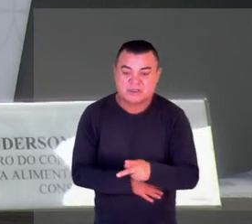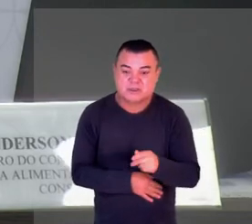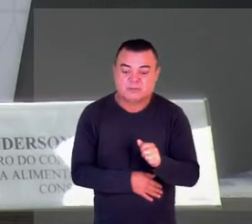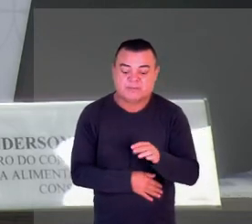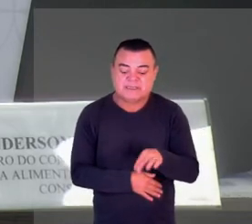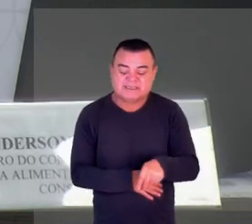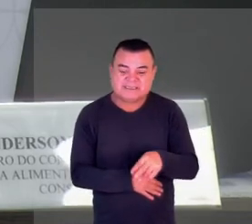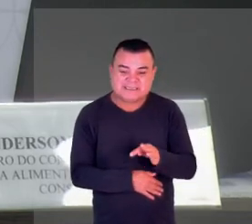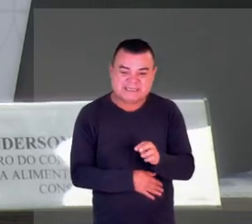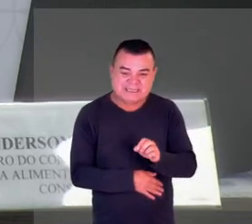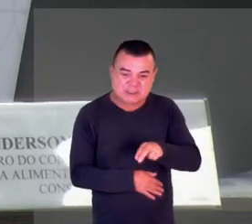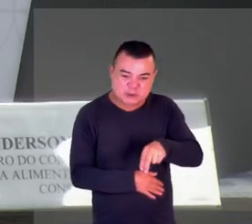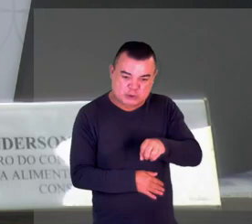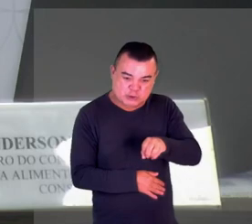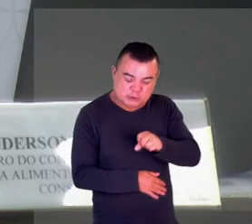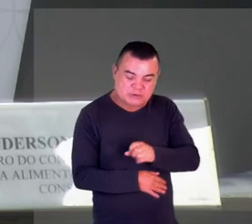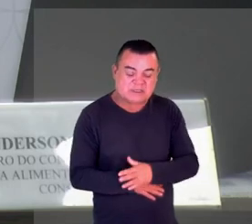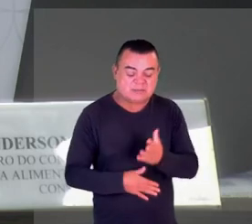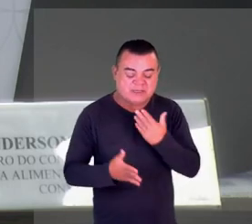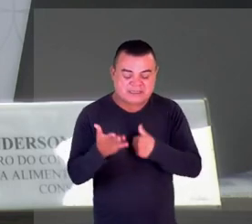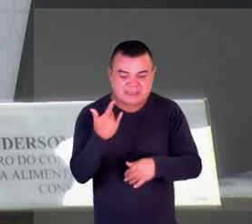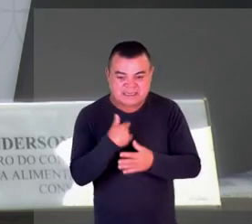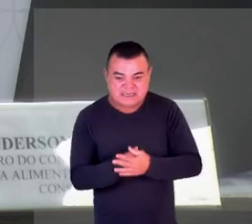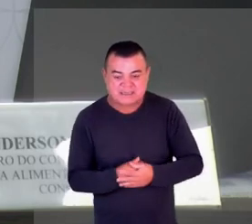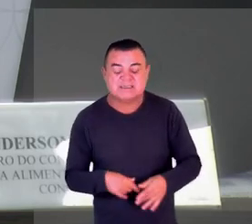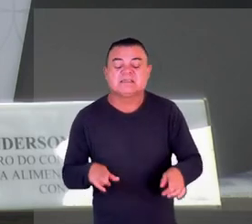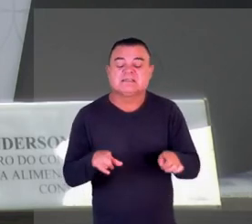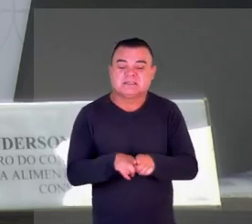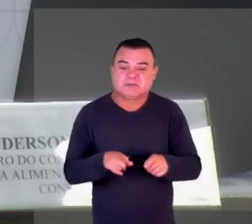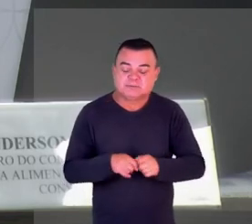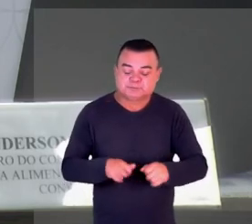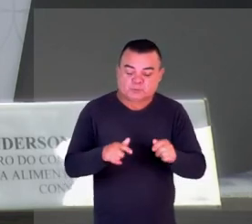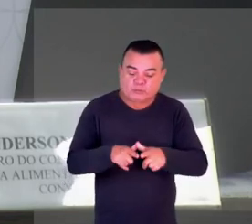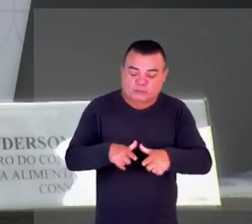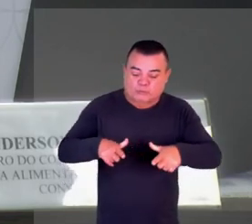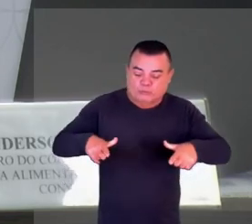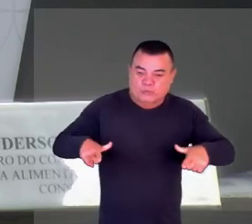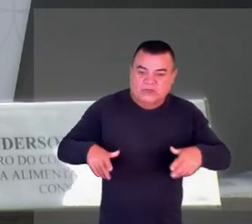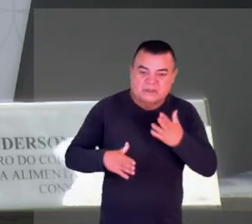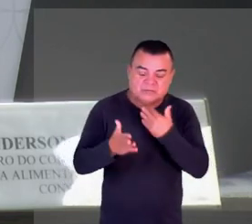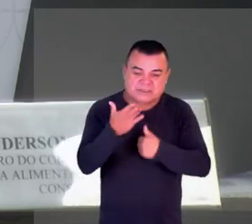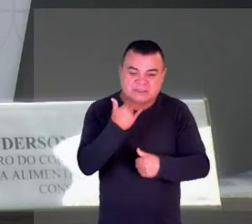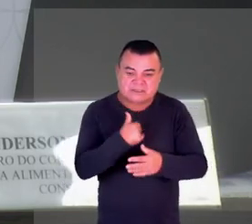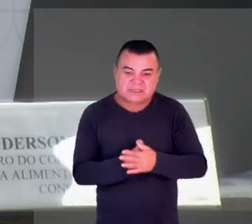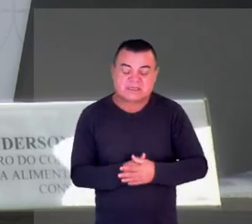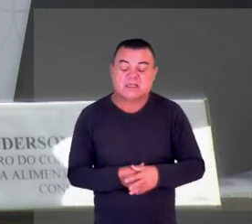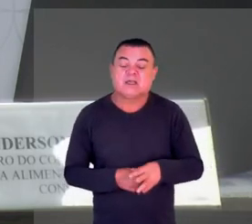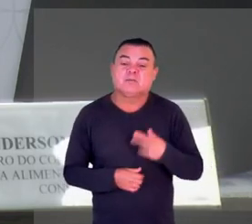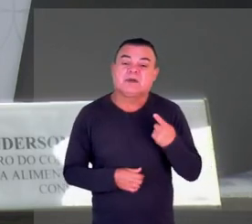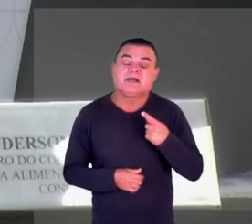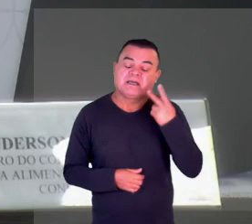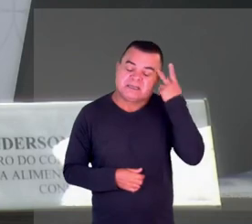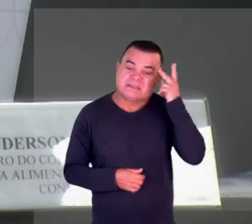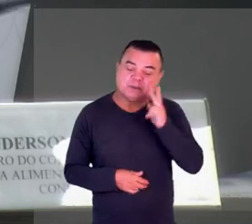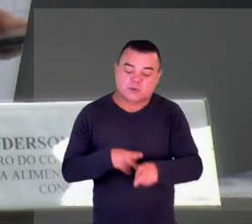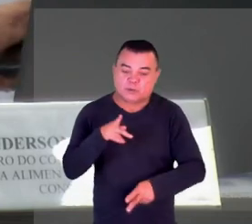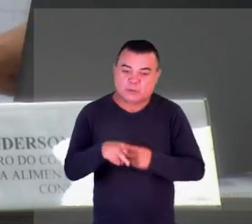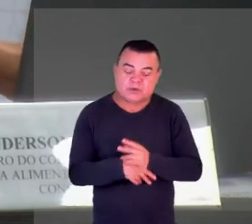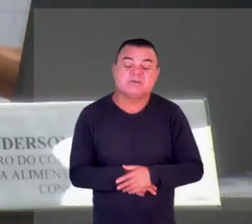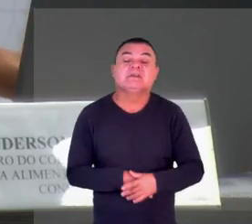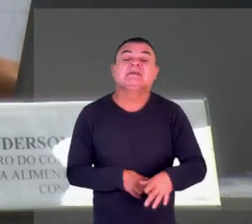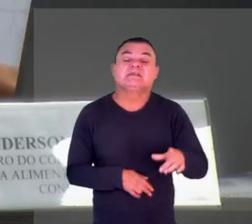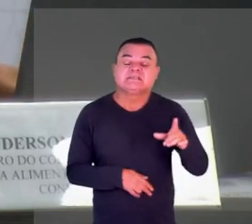alimentares que são ultrapress como falei os desertos alimentares para que as populações de fato tenha direito à